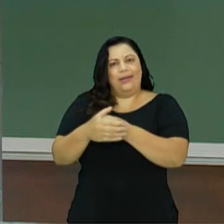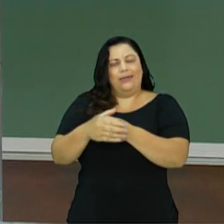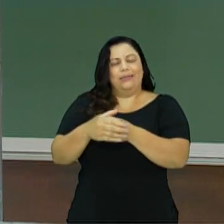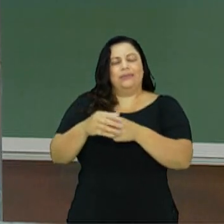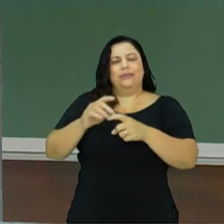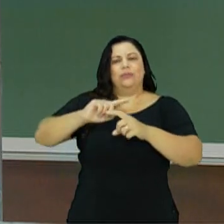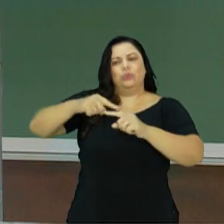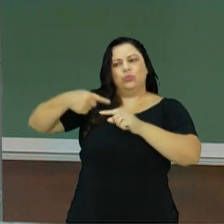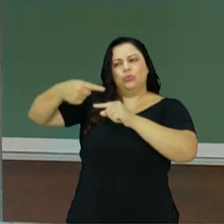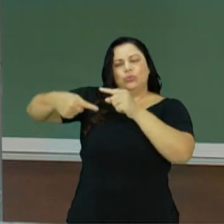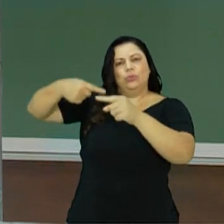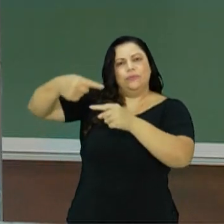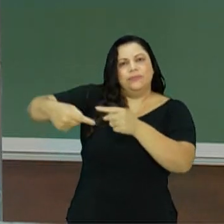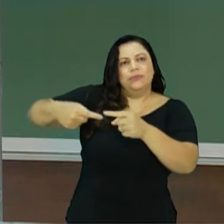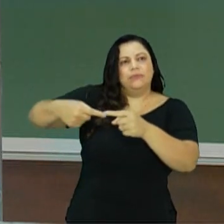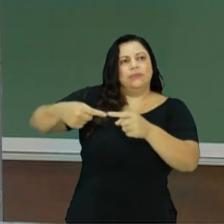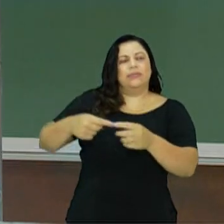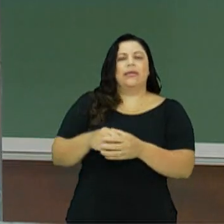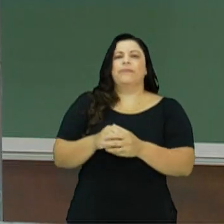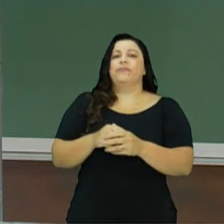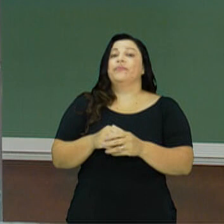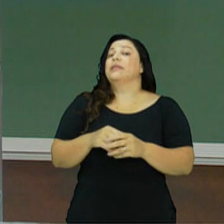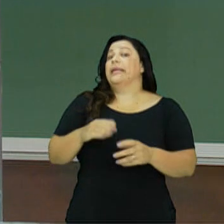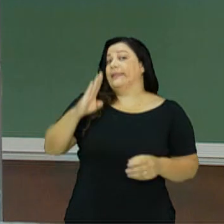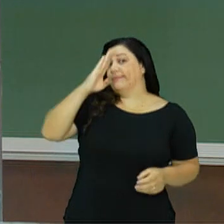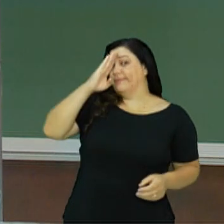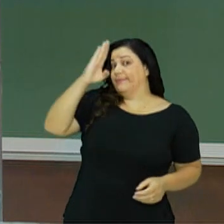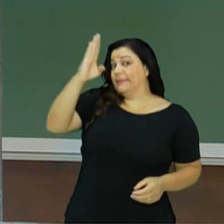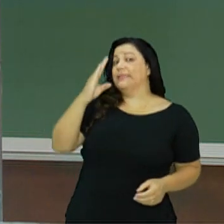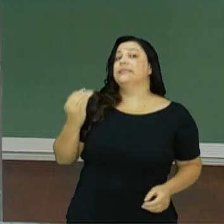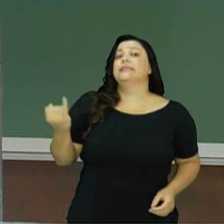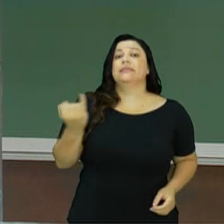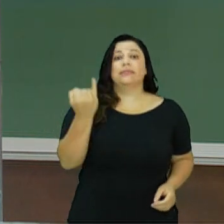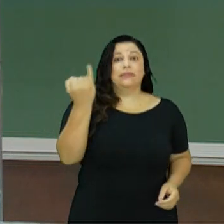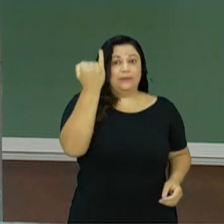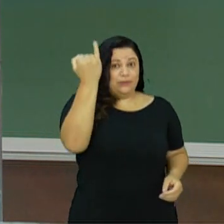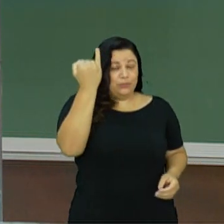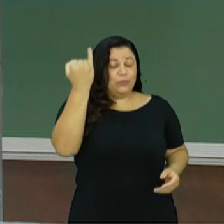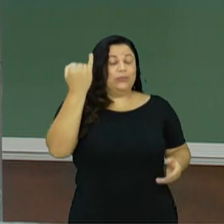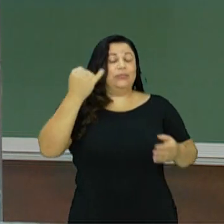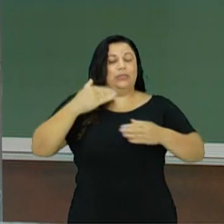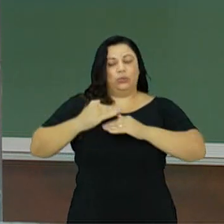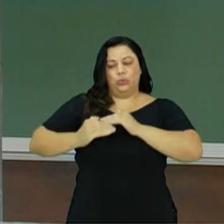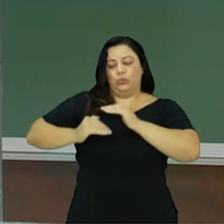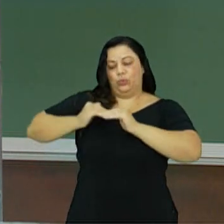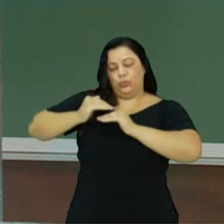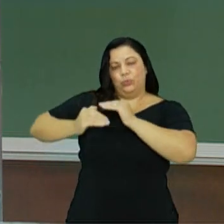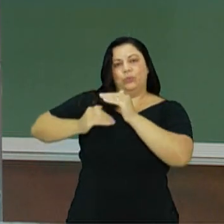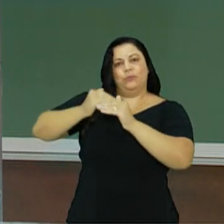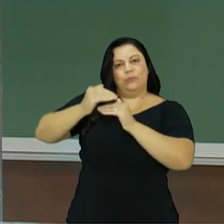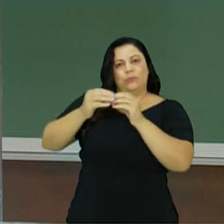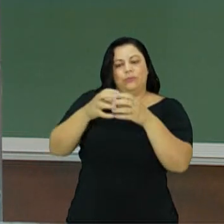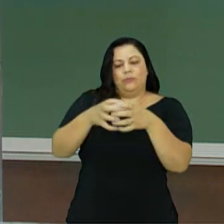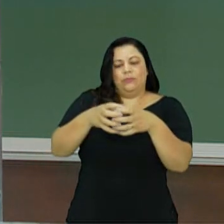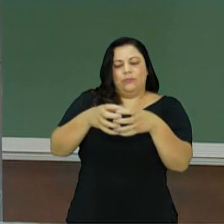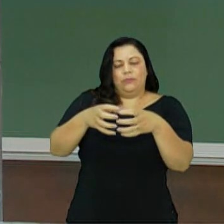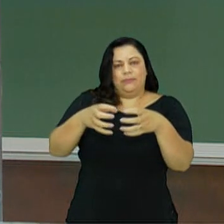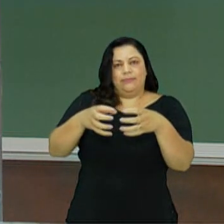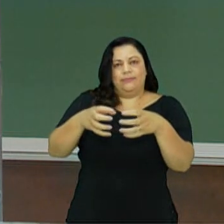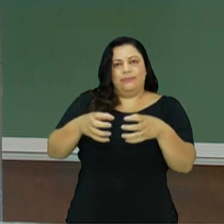tudo mais. Ele vai ter um papel bastante fundamental em todo esse processo de regeneração da